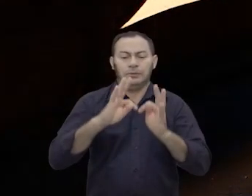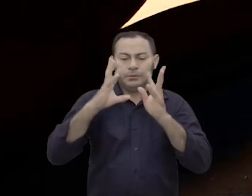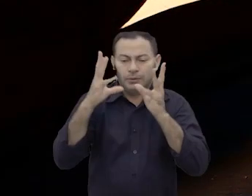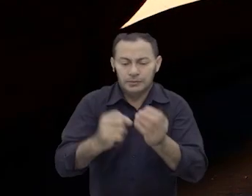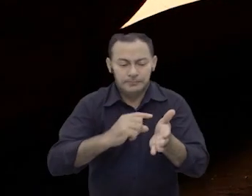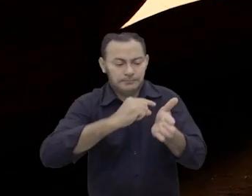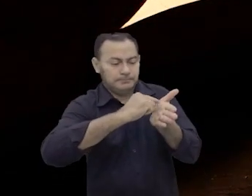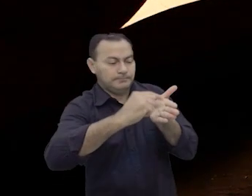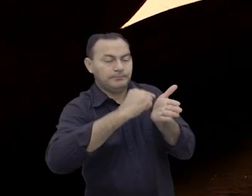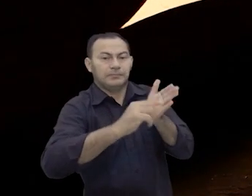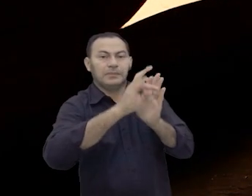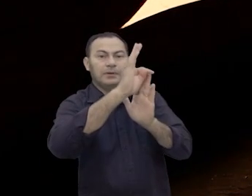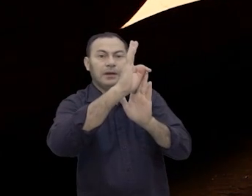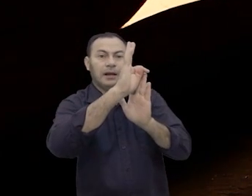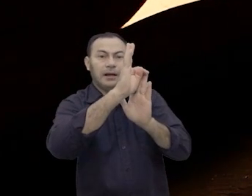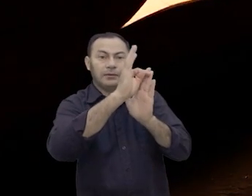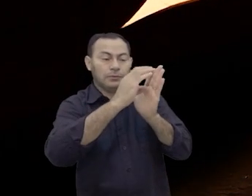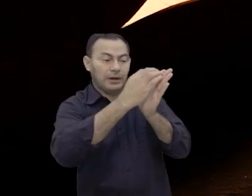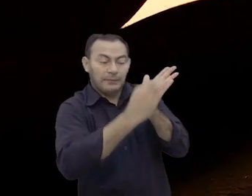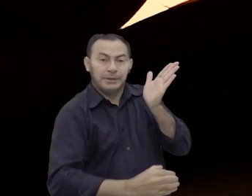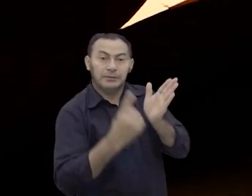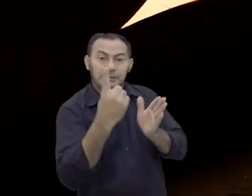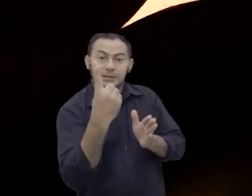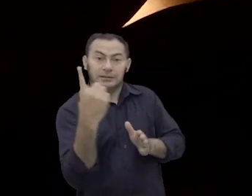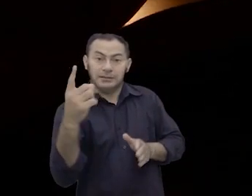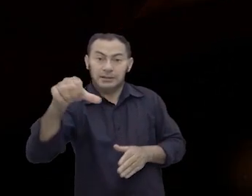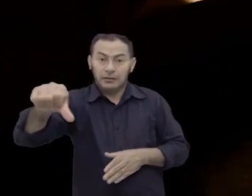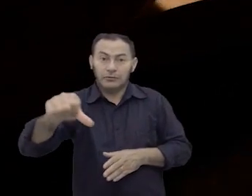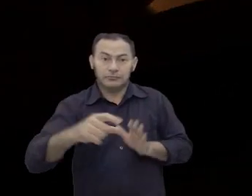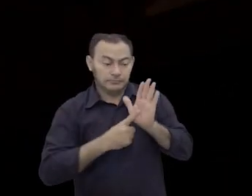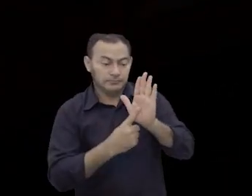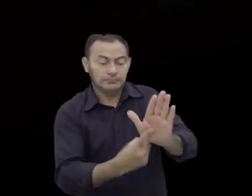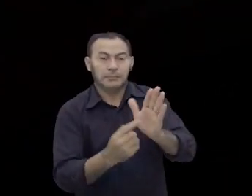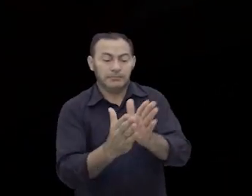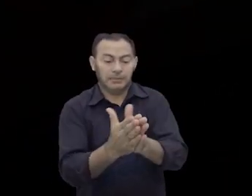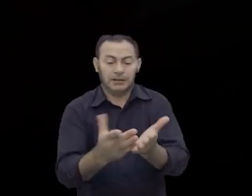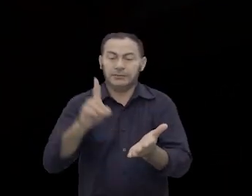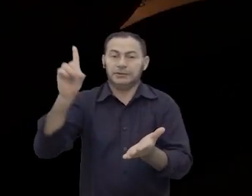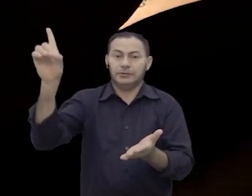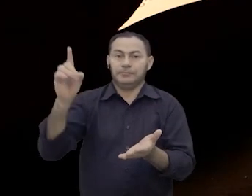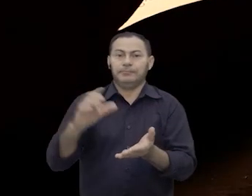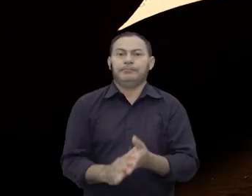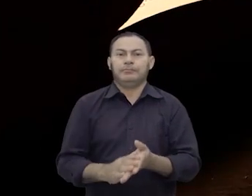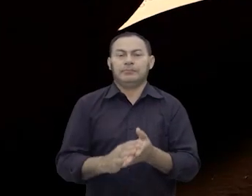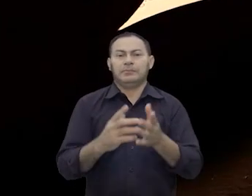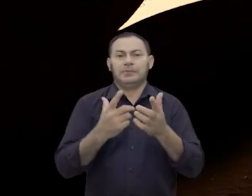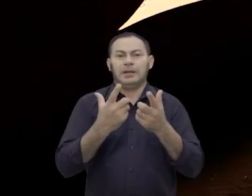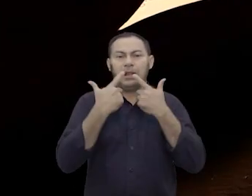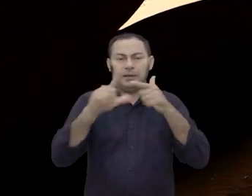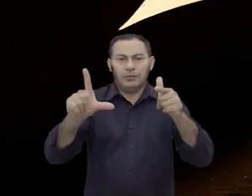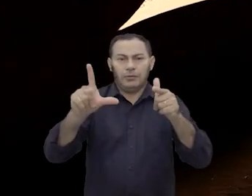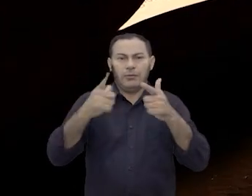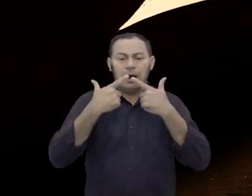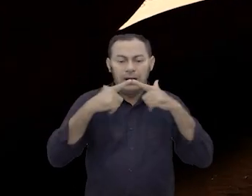apenas 2, todos os versículos do capítulo 119 de Salmos mencionam a palavra de Deus.